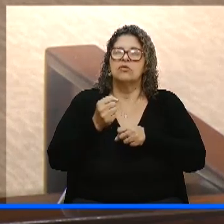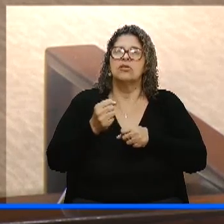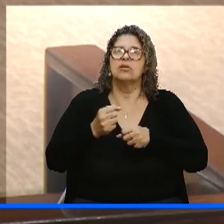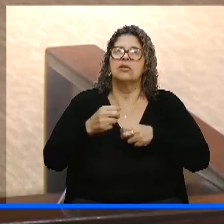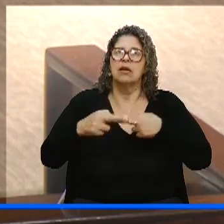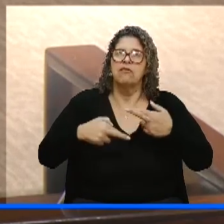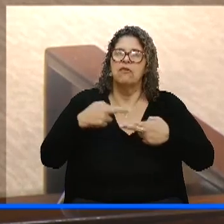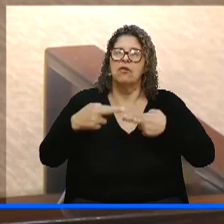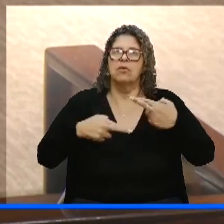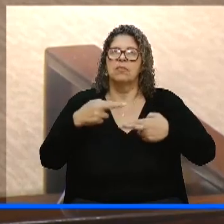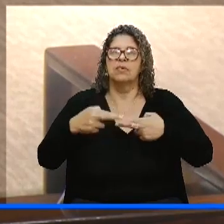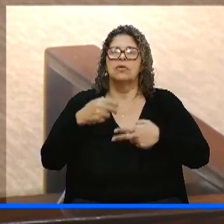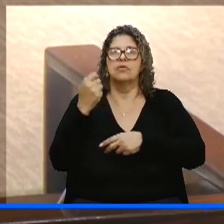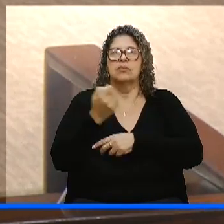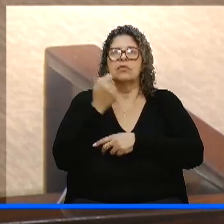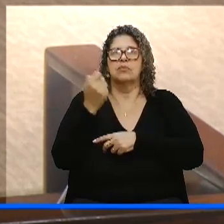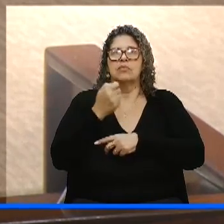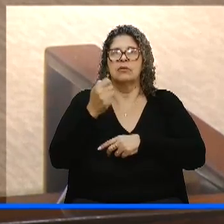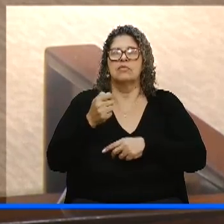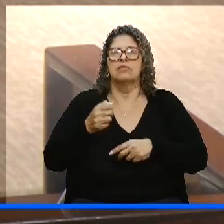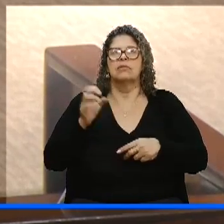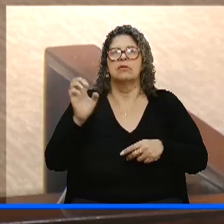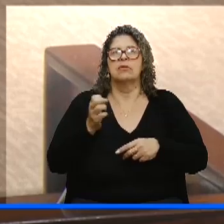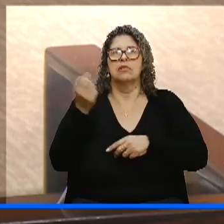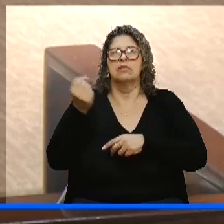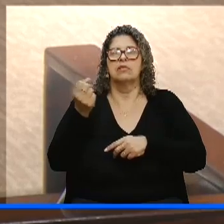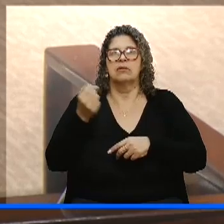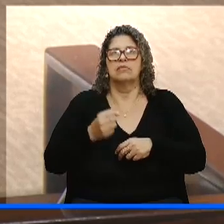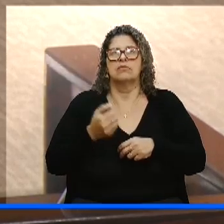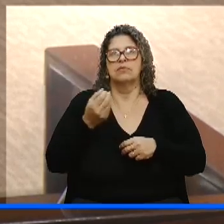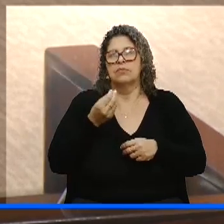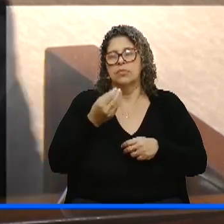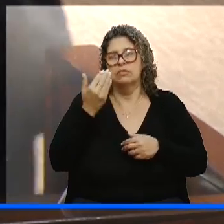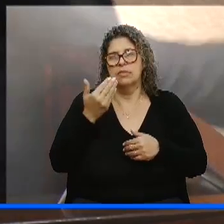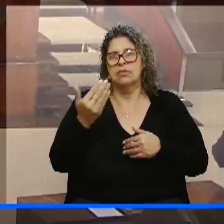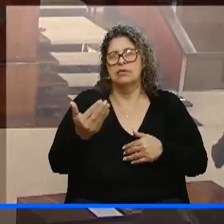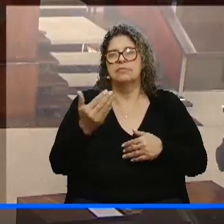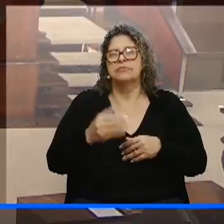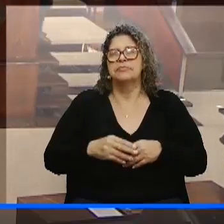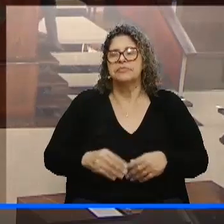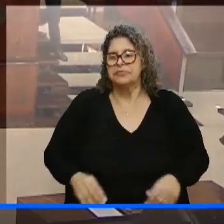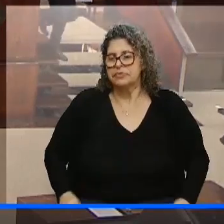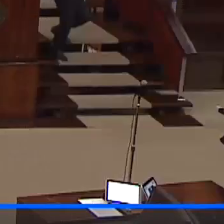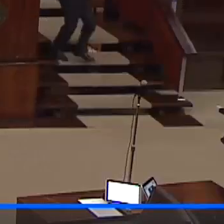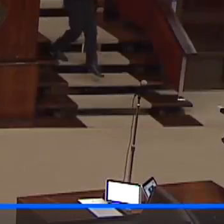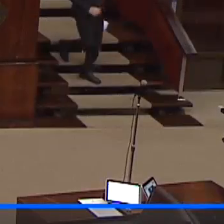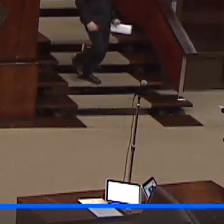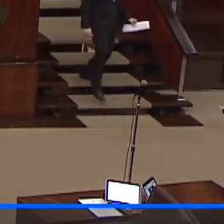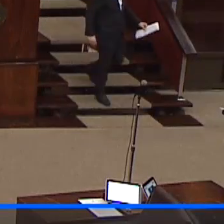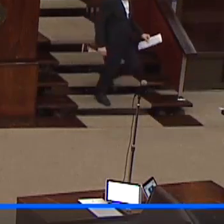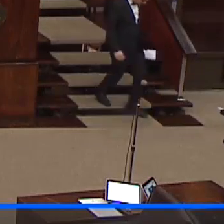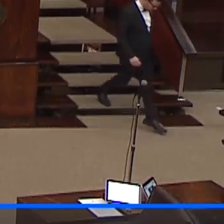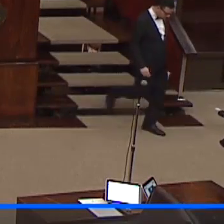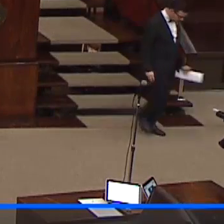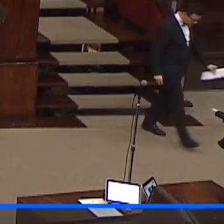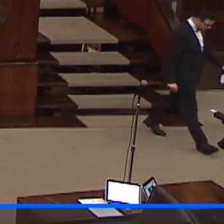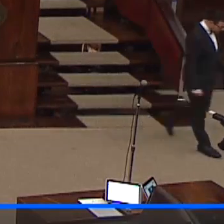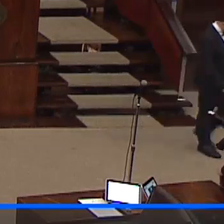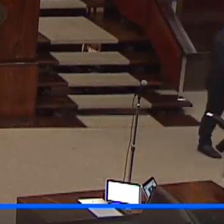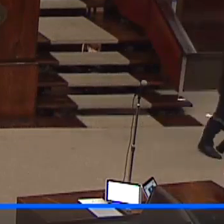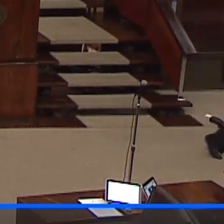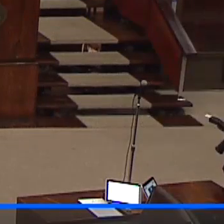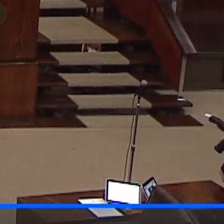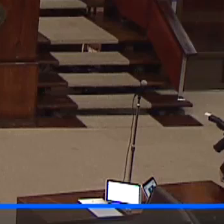estado rio grande do sul no governo eduardo leite muito obrigado representa próximo o deputado para a comunicação de liderança